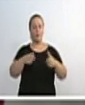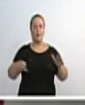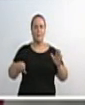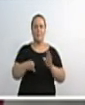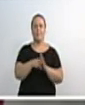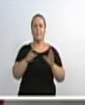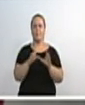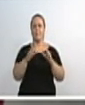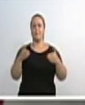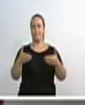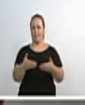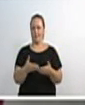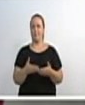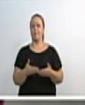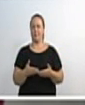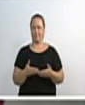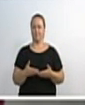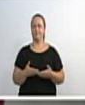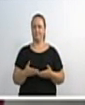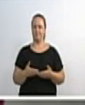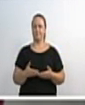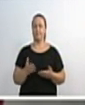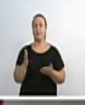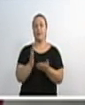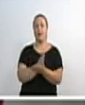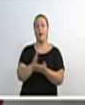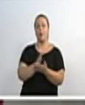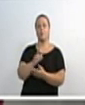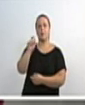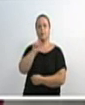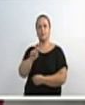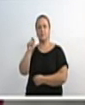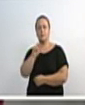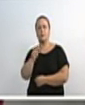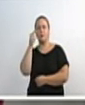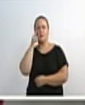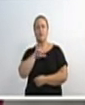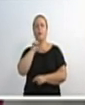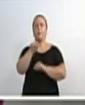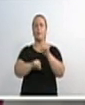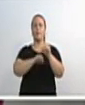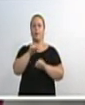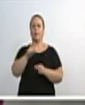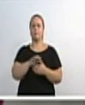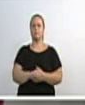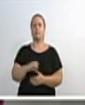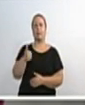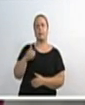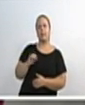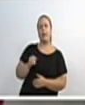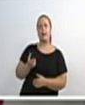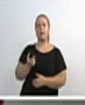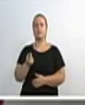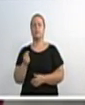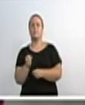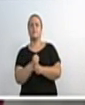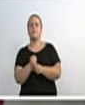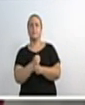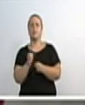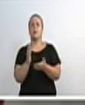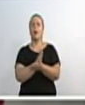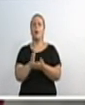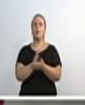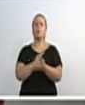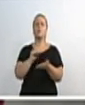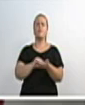comunidade. Muitas associações ganharam comodato de 10, 20 anos e algumas até nem sequer